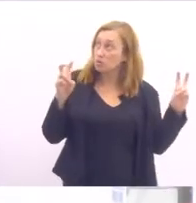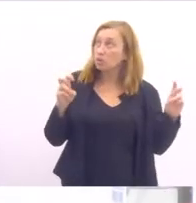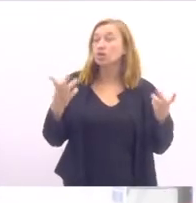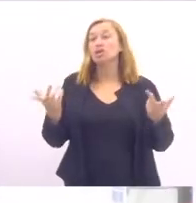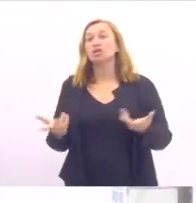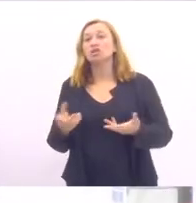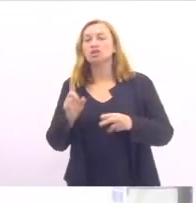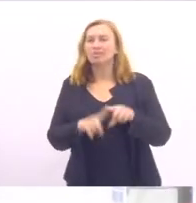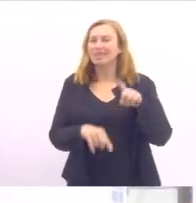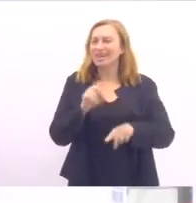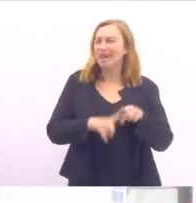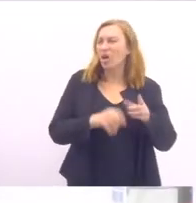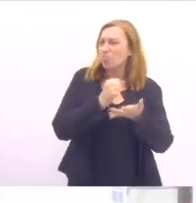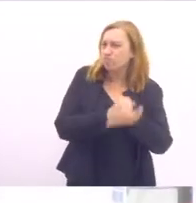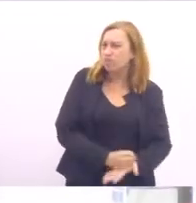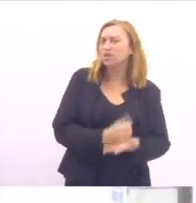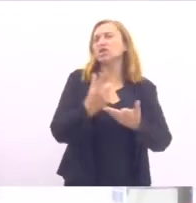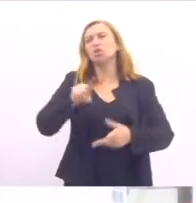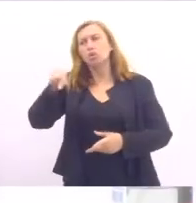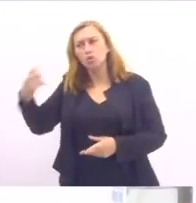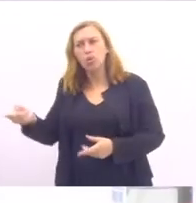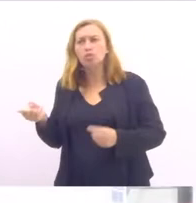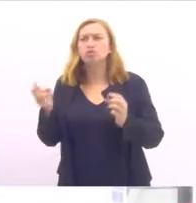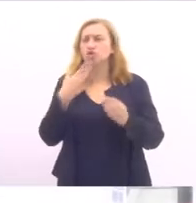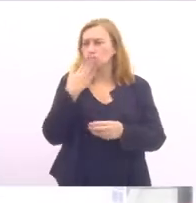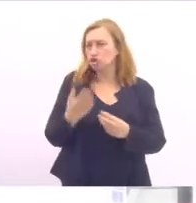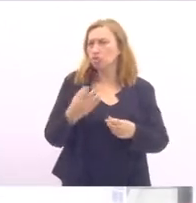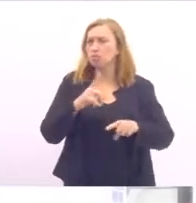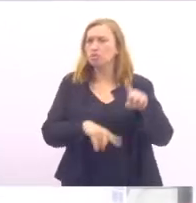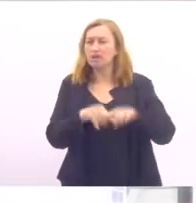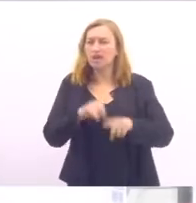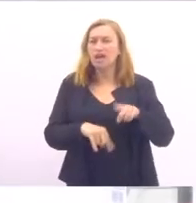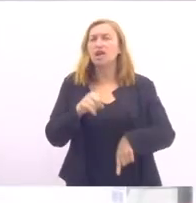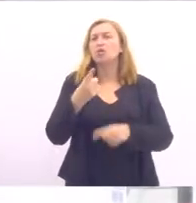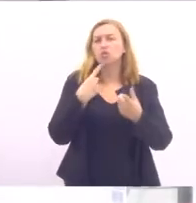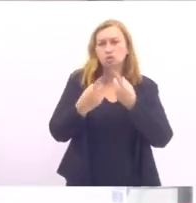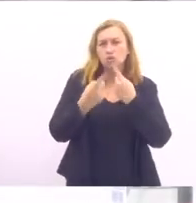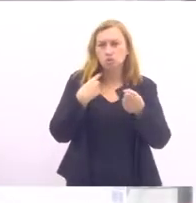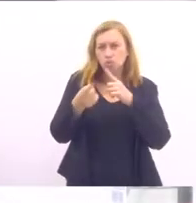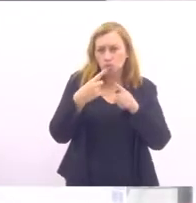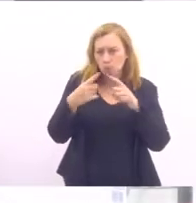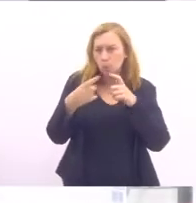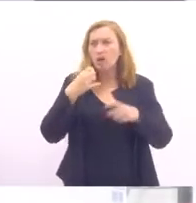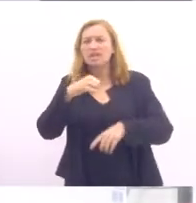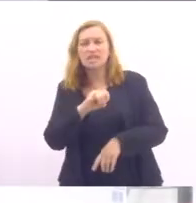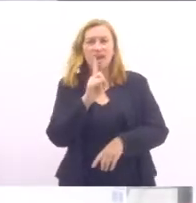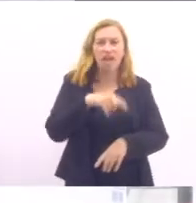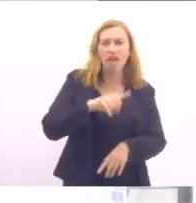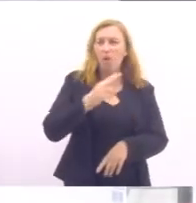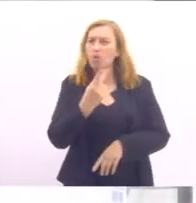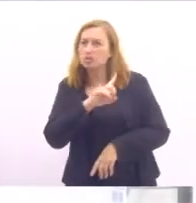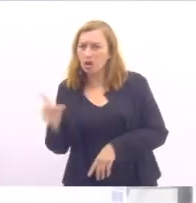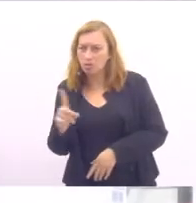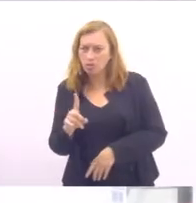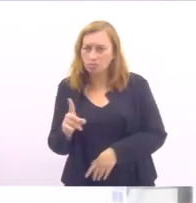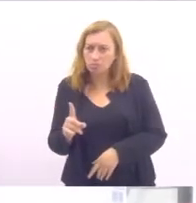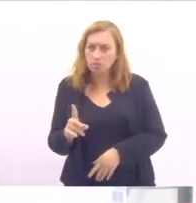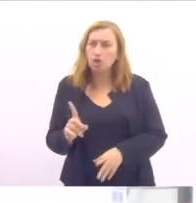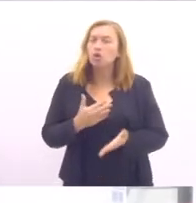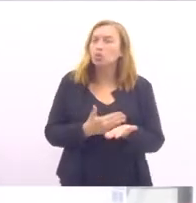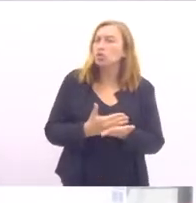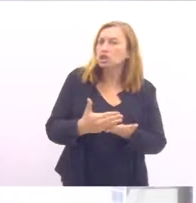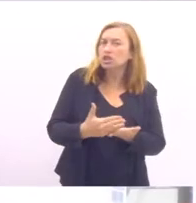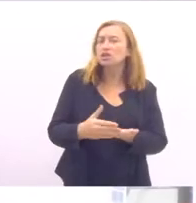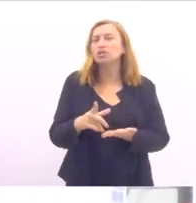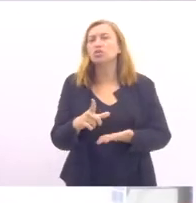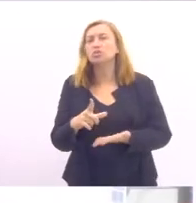mais pesados, dutos e outros materiais, e há uma discussão se isso é, se isso não é. No início, houve